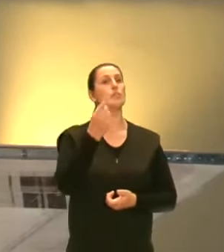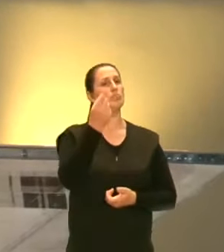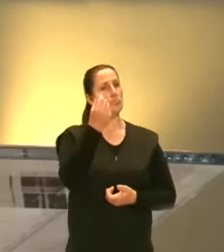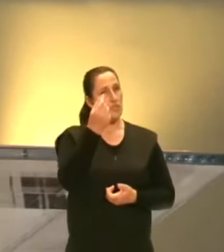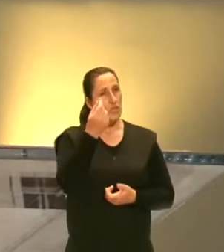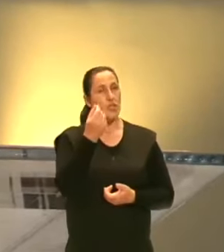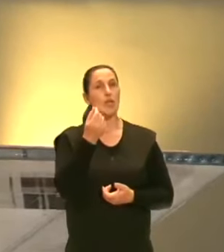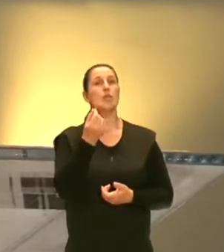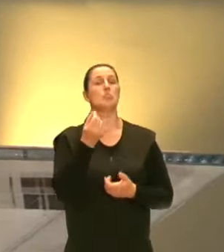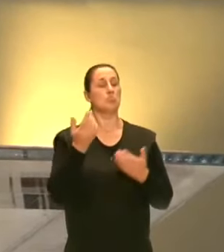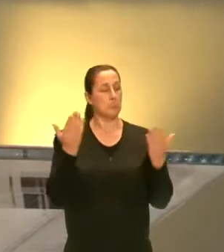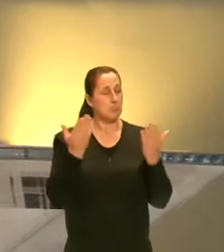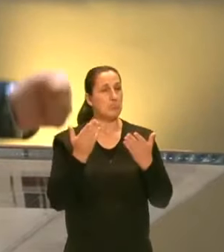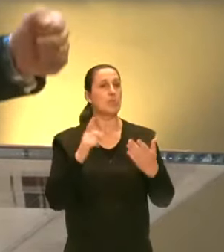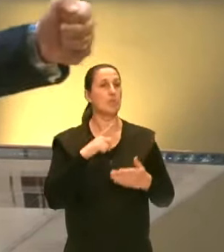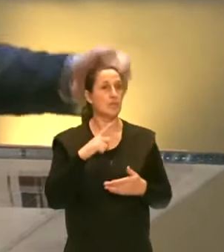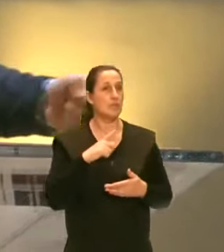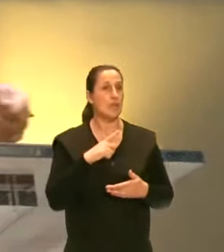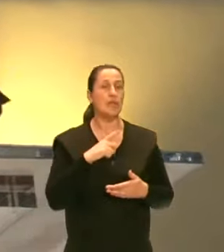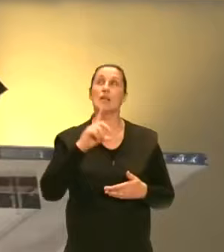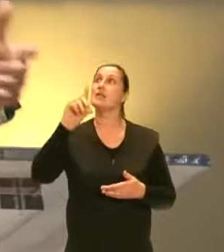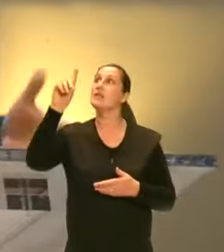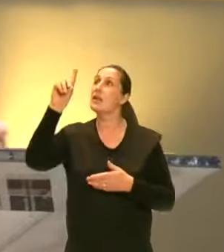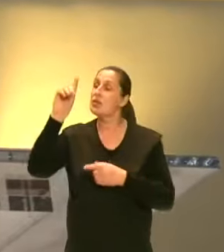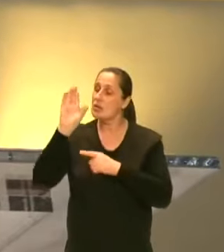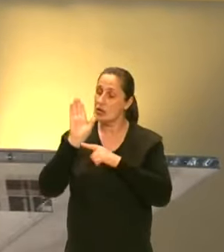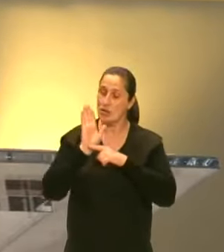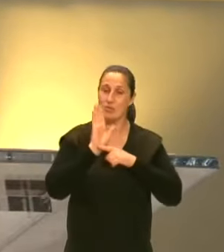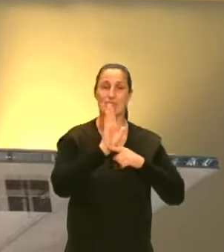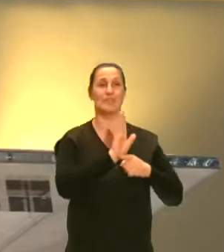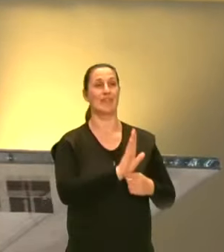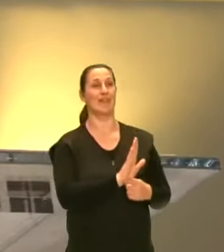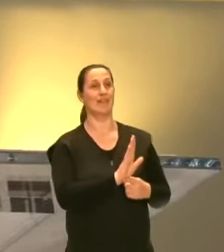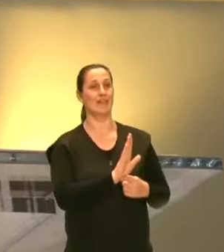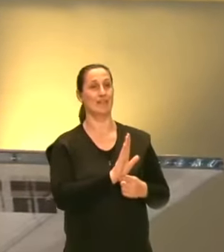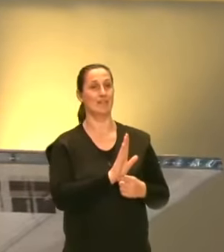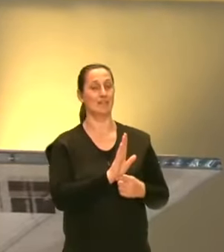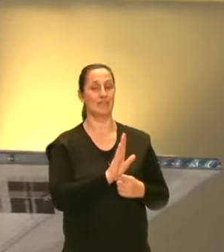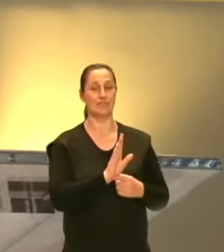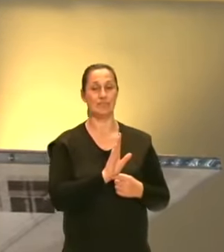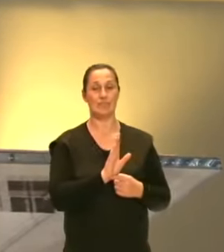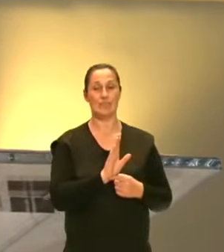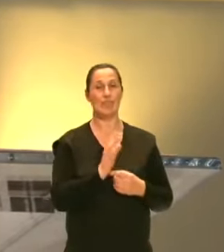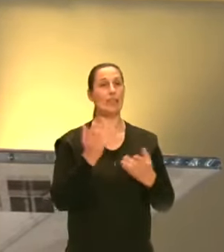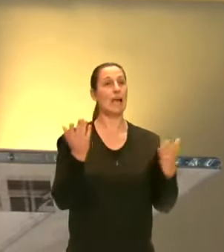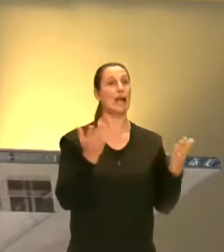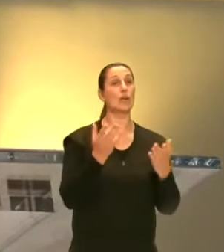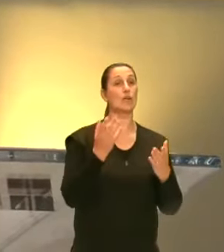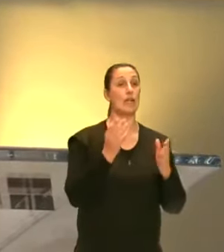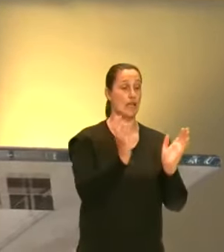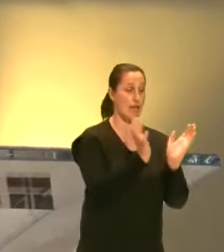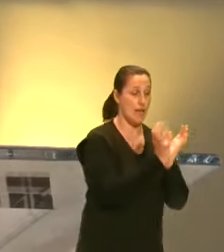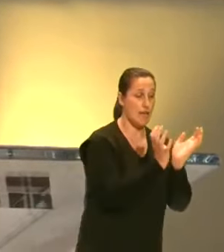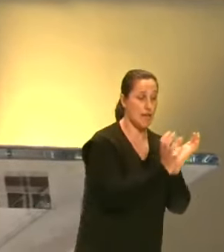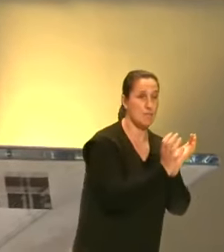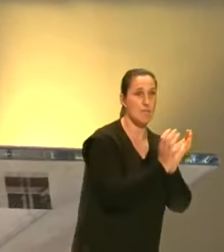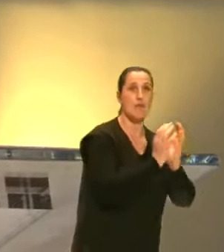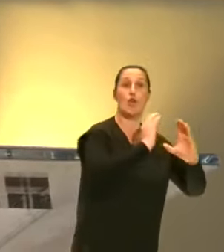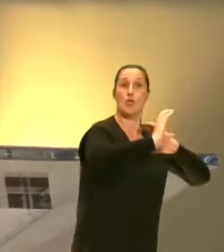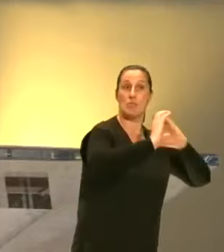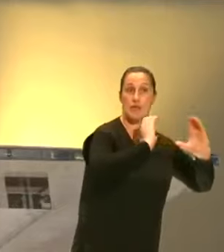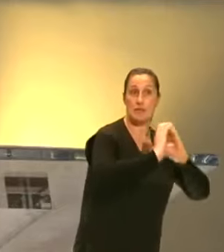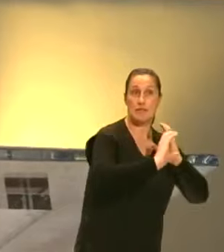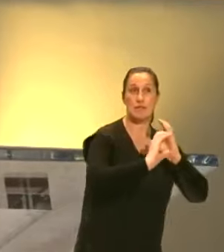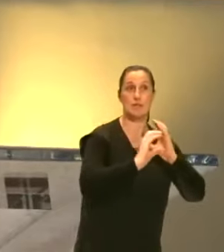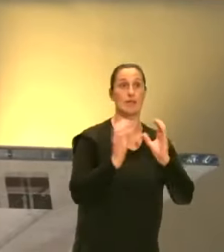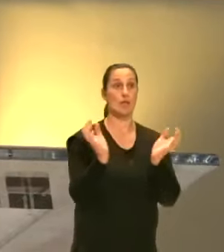do campus. Deus tem suprido, Deus tem guardado. E a gente vê agora tem equipe de comunicação, a equipe do louvor está